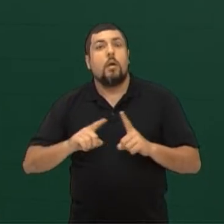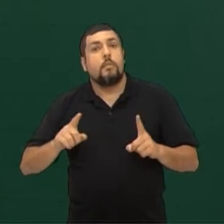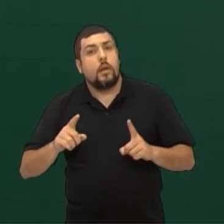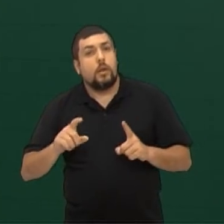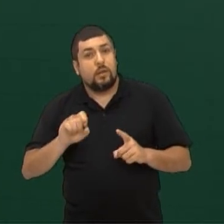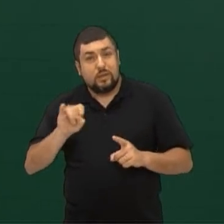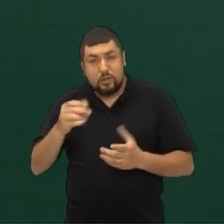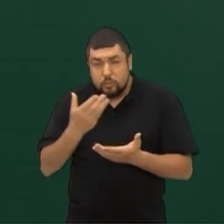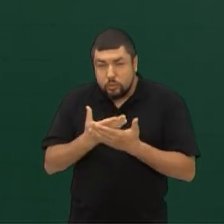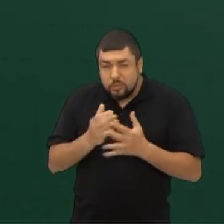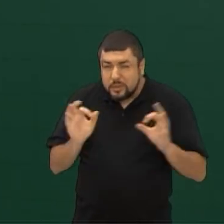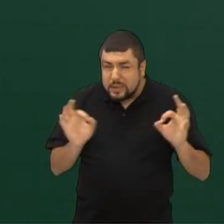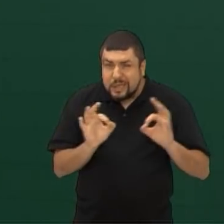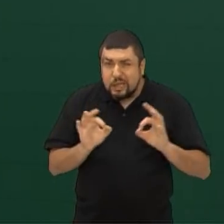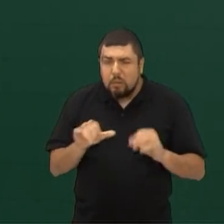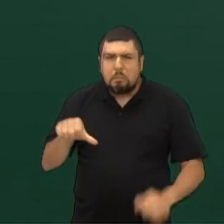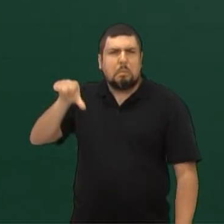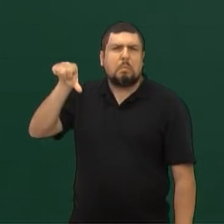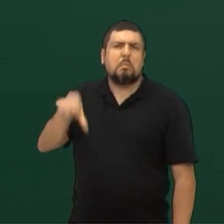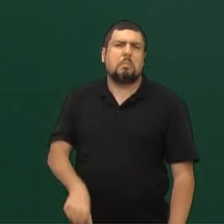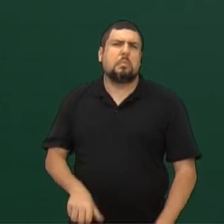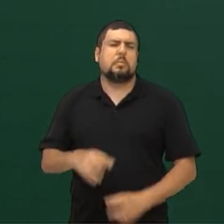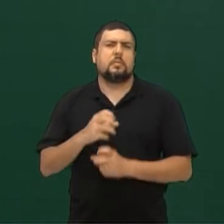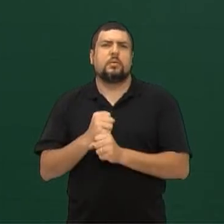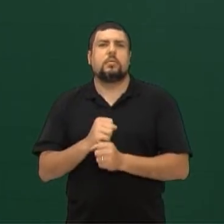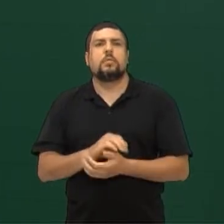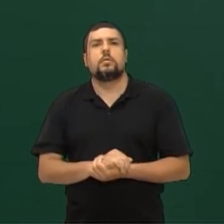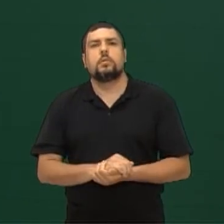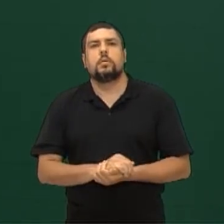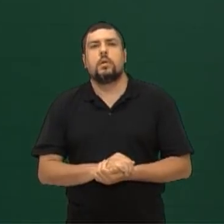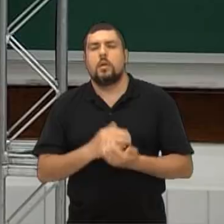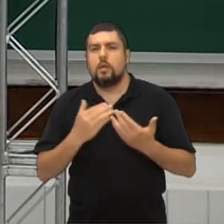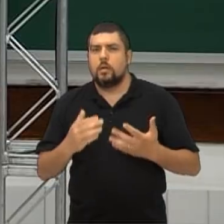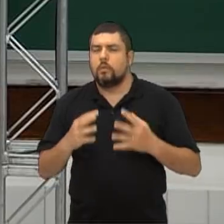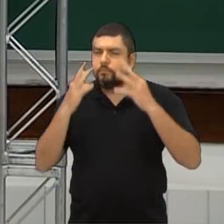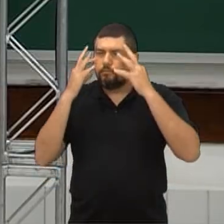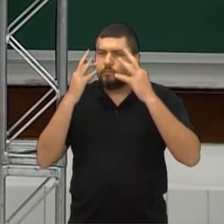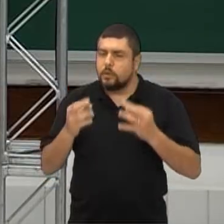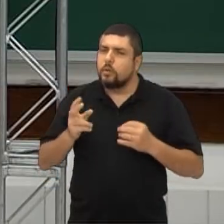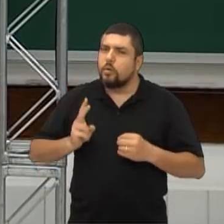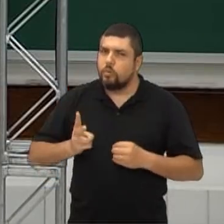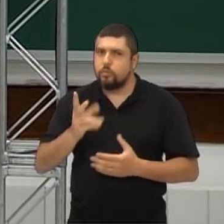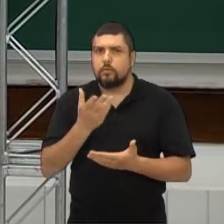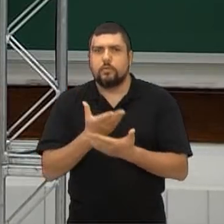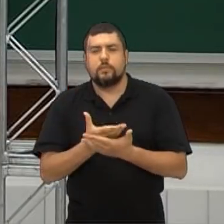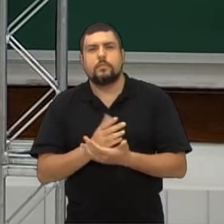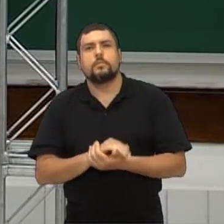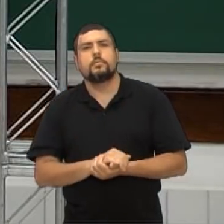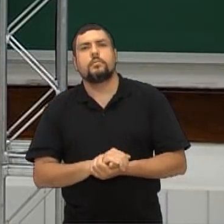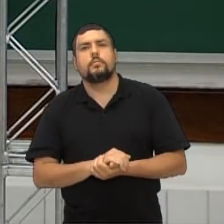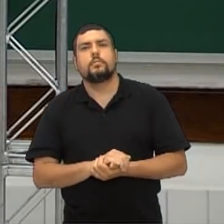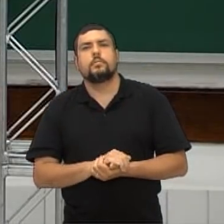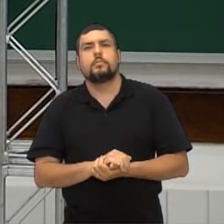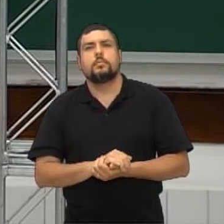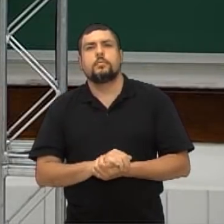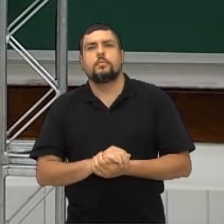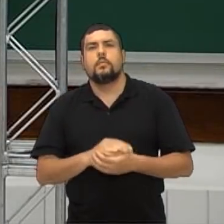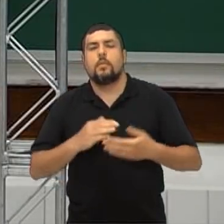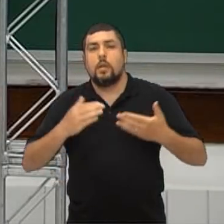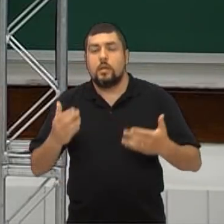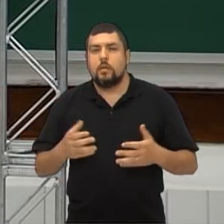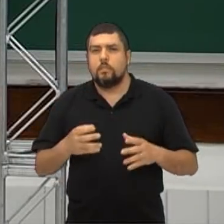vocês não estudassem. Então, prestem atenção e sempre continuem estudando. O nosso gráfico, a nossa tabela